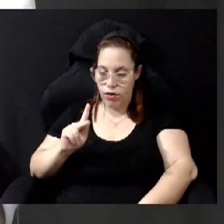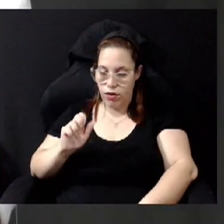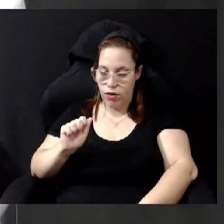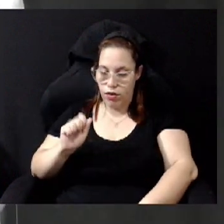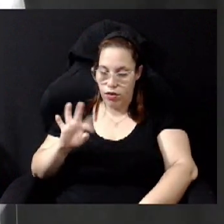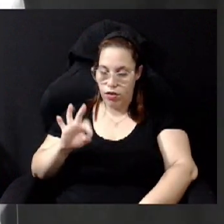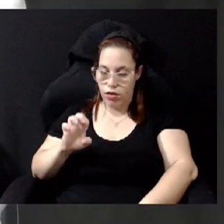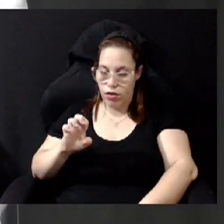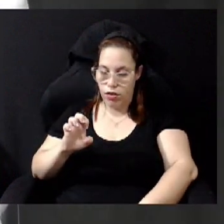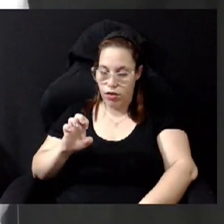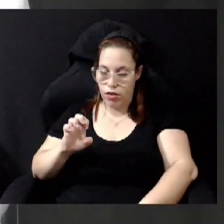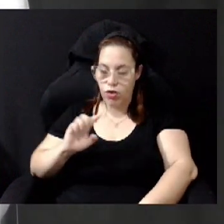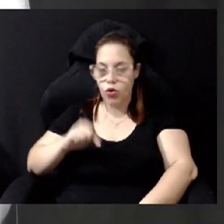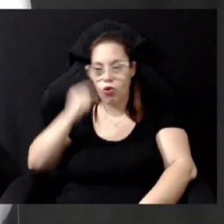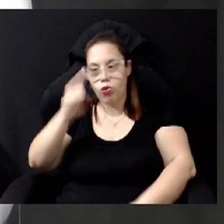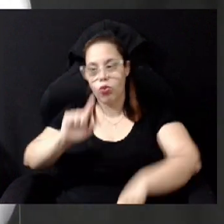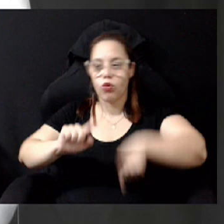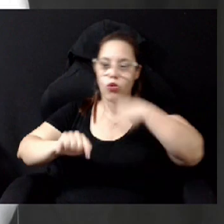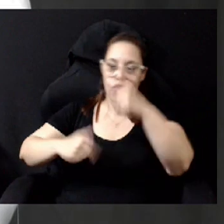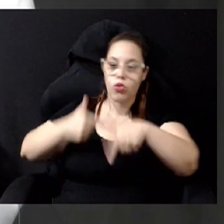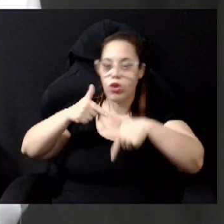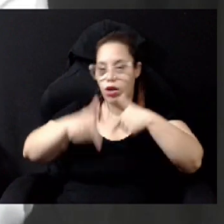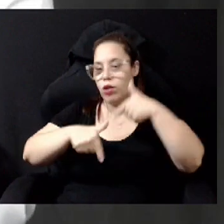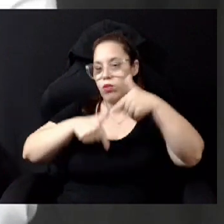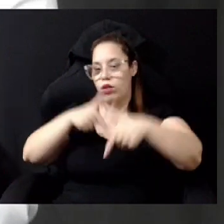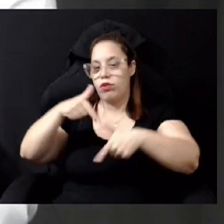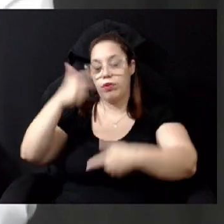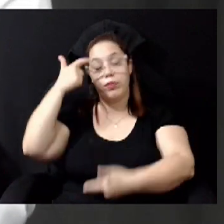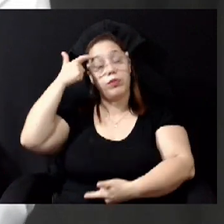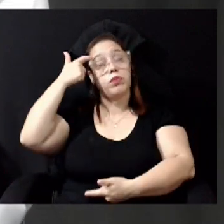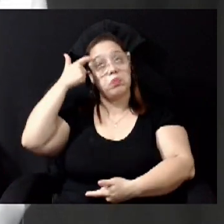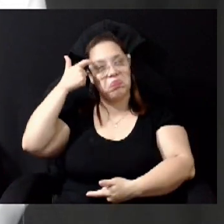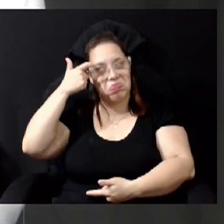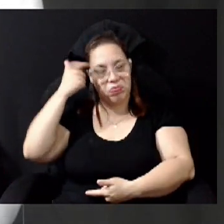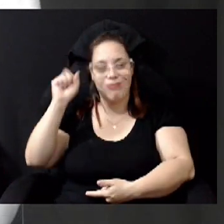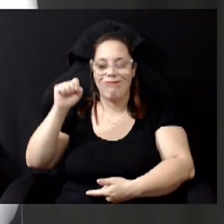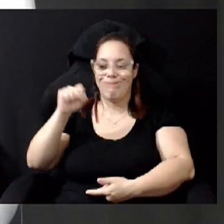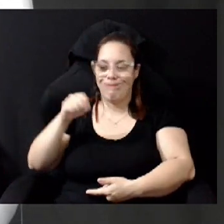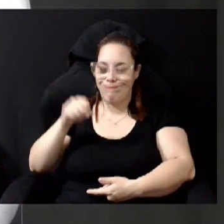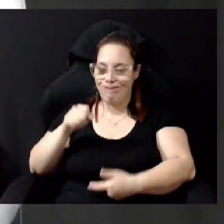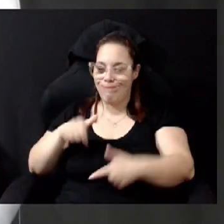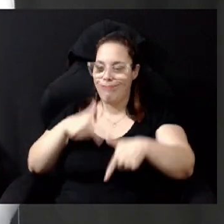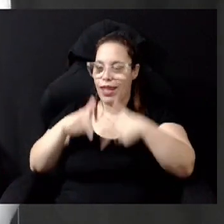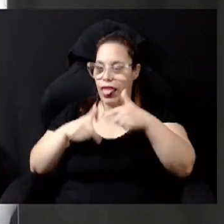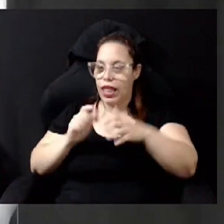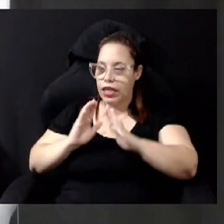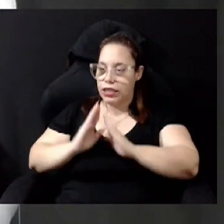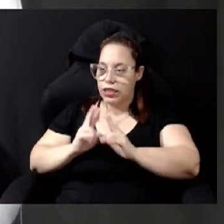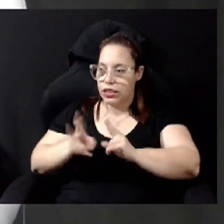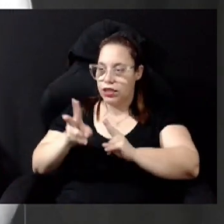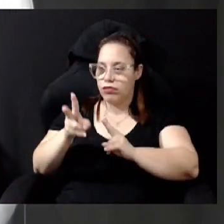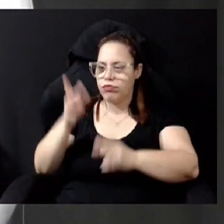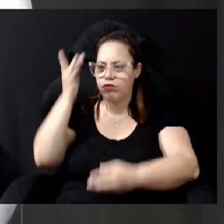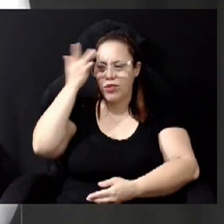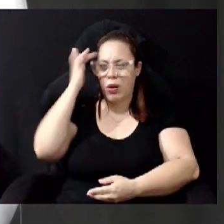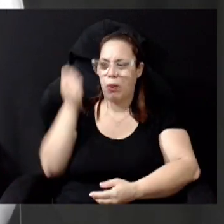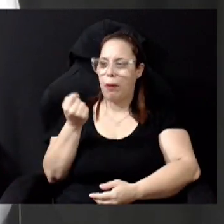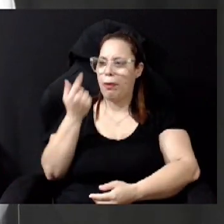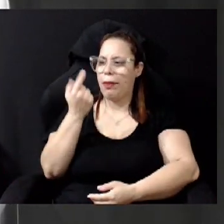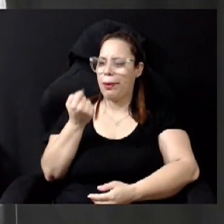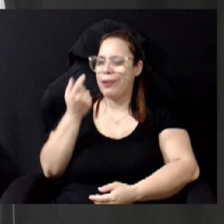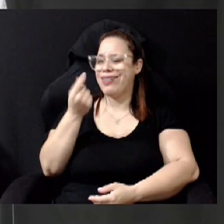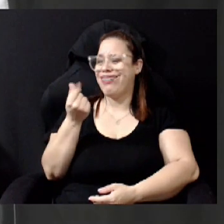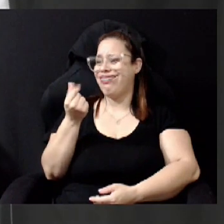fazer outros trabalhos. Então tem sim, muito trabalho em andamento. Eu só acho muito pouco o valor, né, dentro